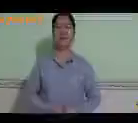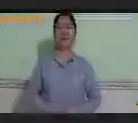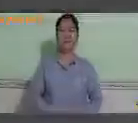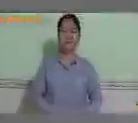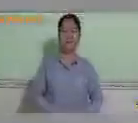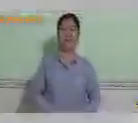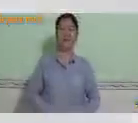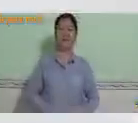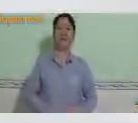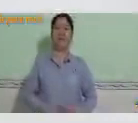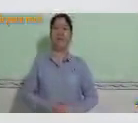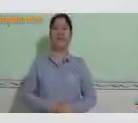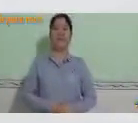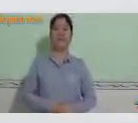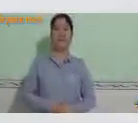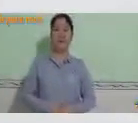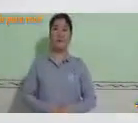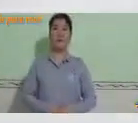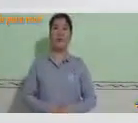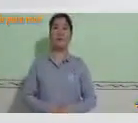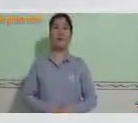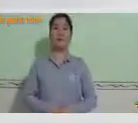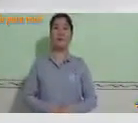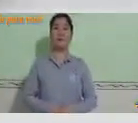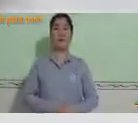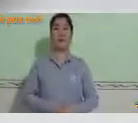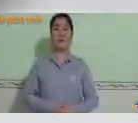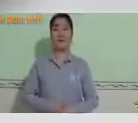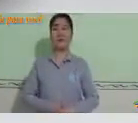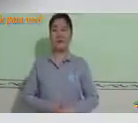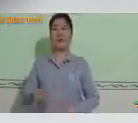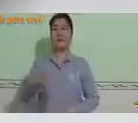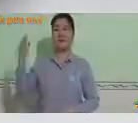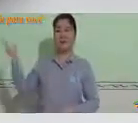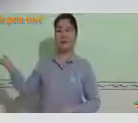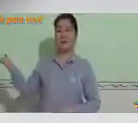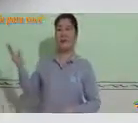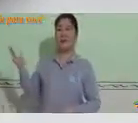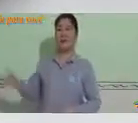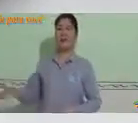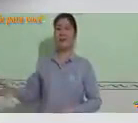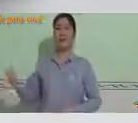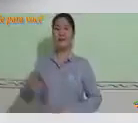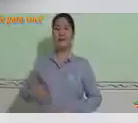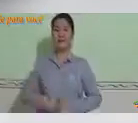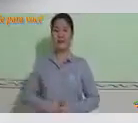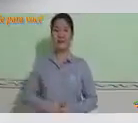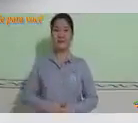diminuir o estresse e o cansaço, aumentar a disposição, fortalecer o sistema